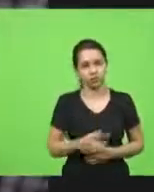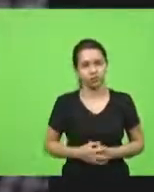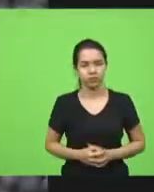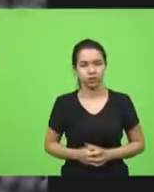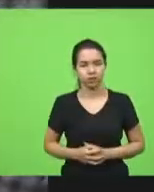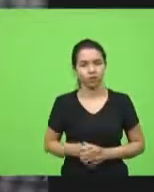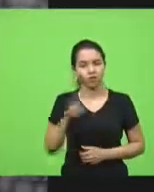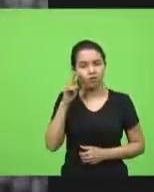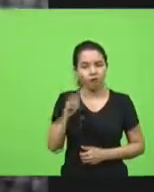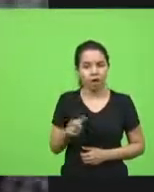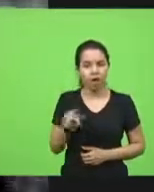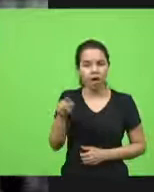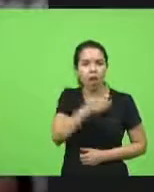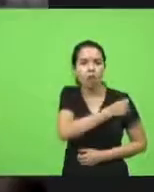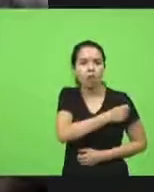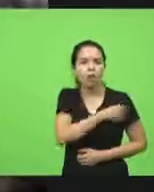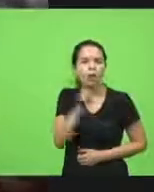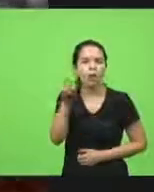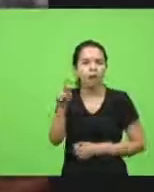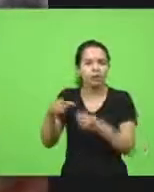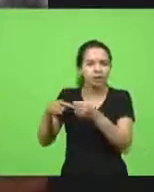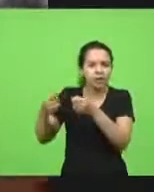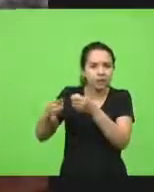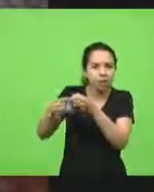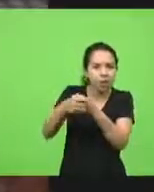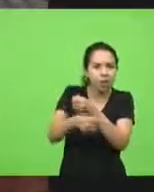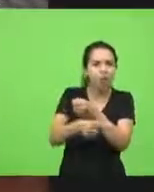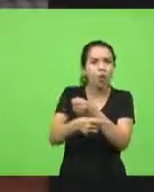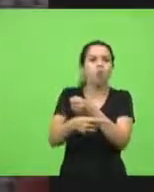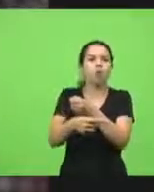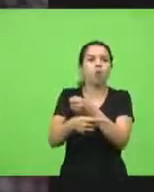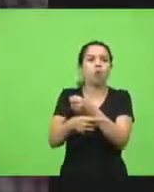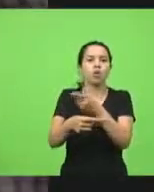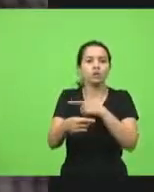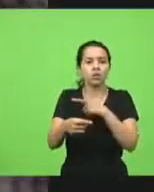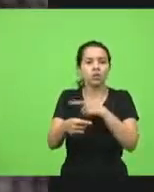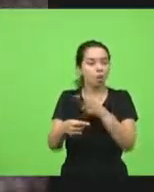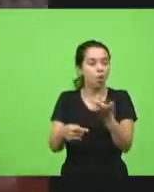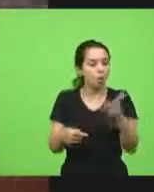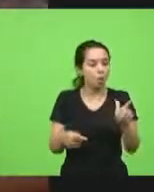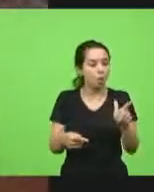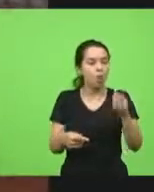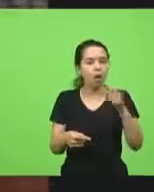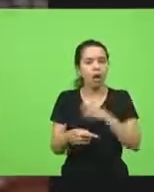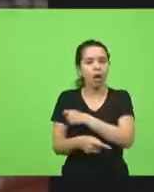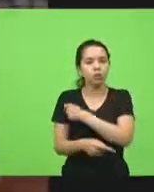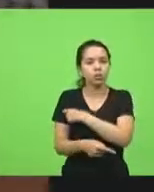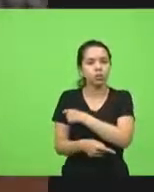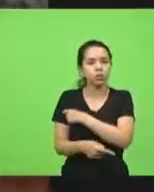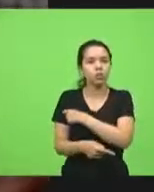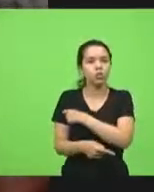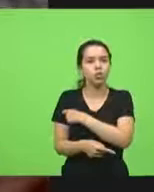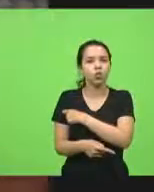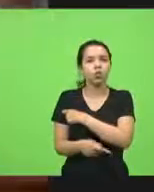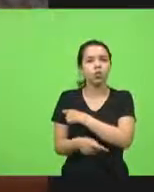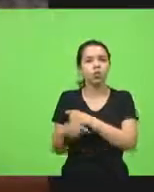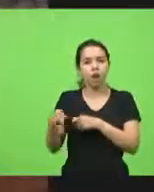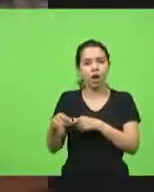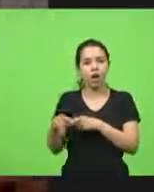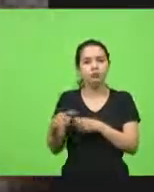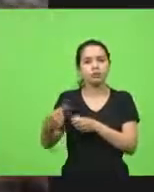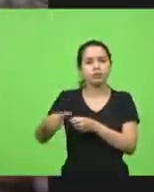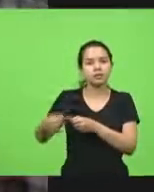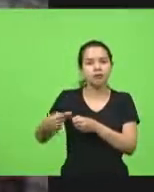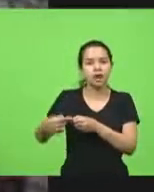no interior, às vezes competindo com um aluno que tem mais poder e que está na cidade, que não tem, aquele do interior não tem